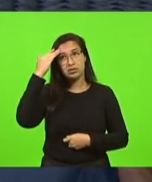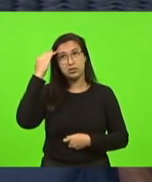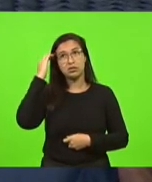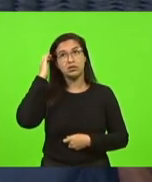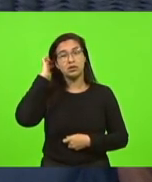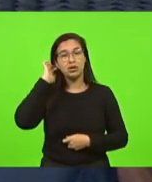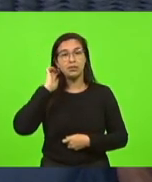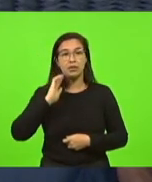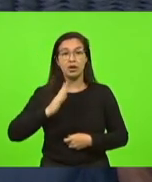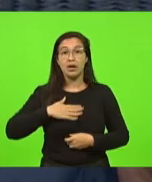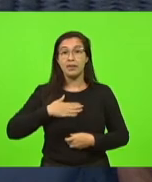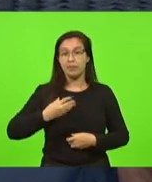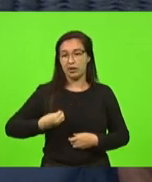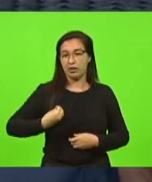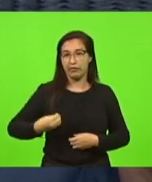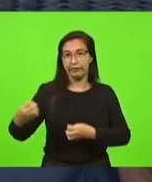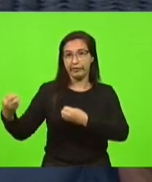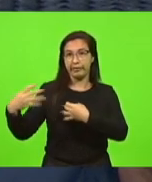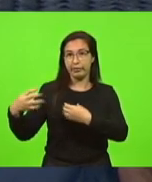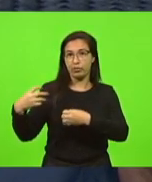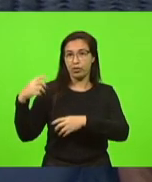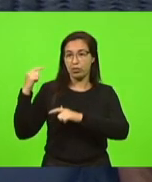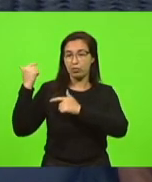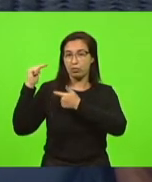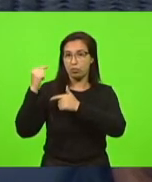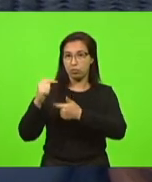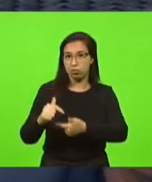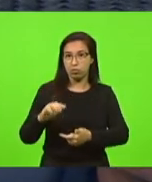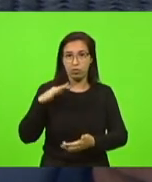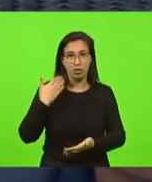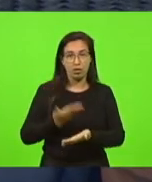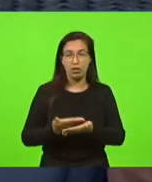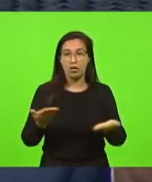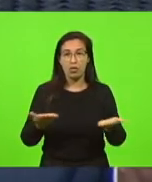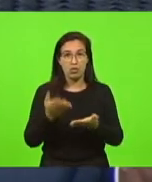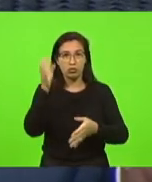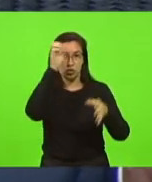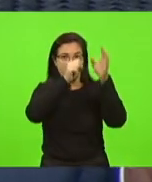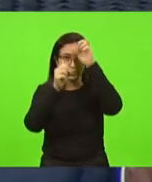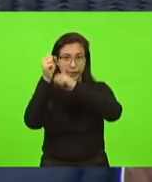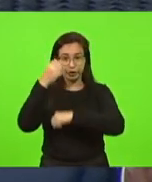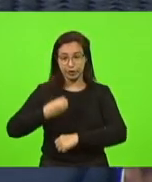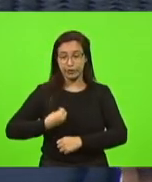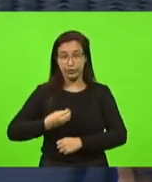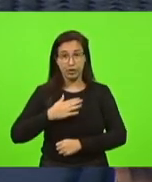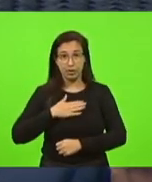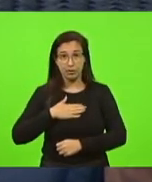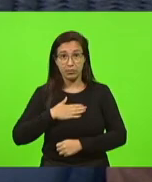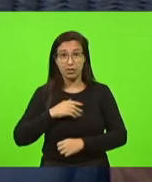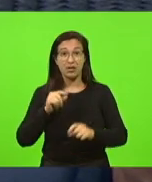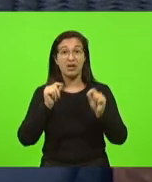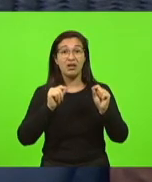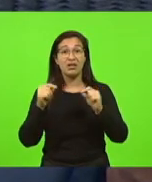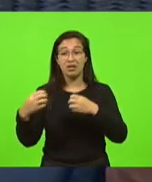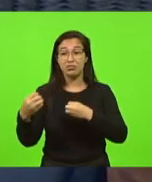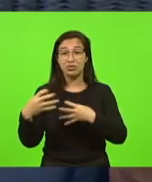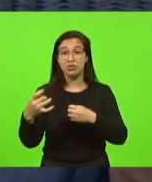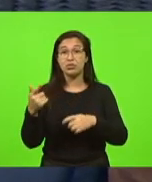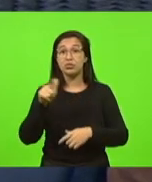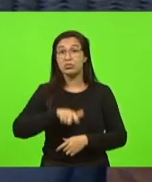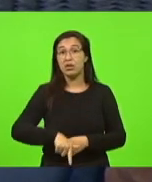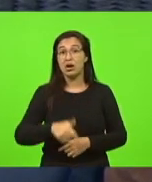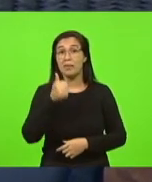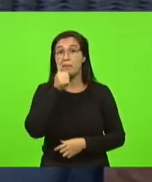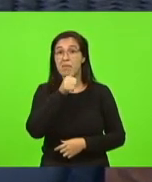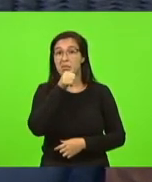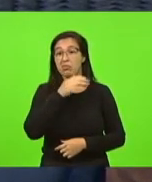da minha vida. Aprendi algumas coisas com uma pessoa muito importante na minha vida, que foi minha mãe, que me criou, que eu